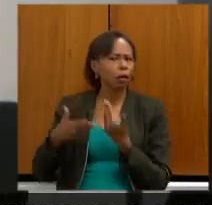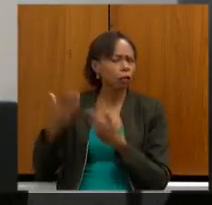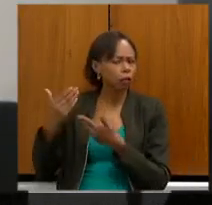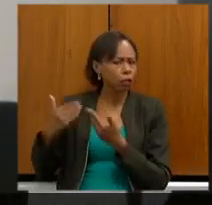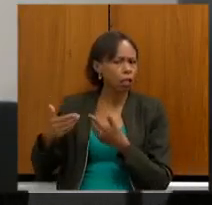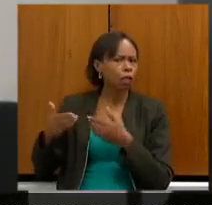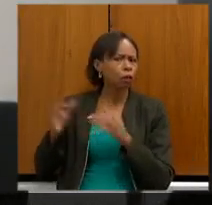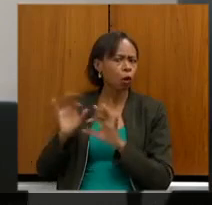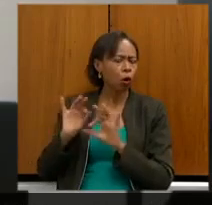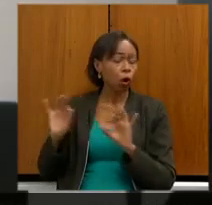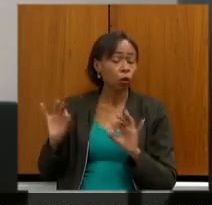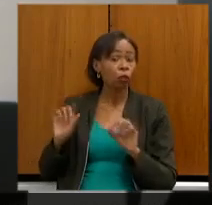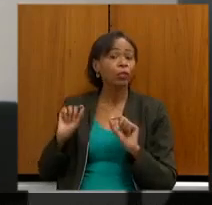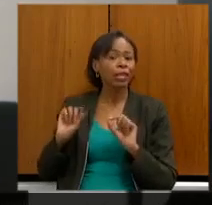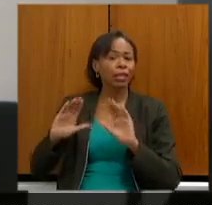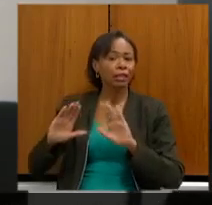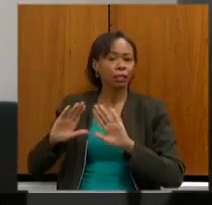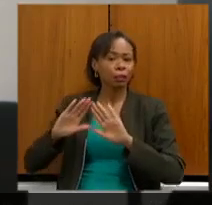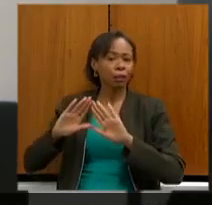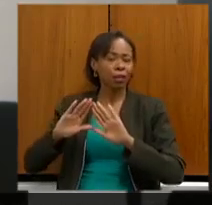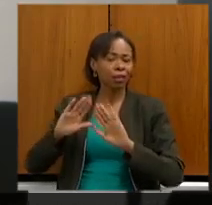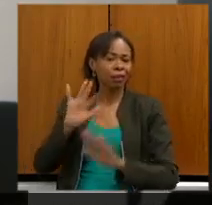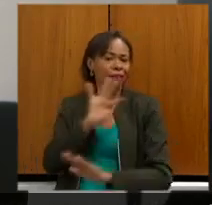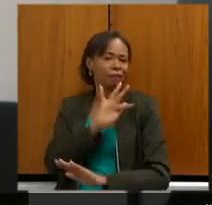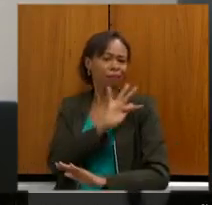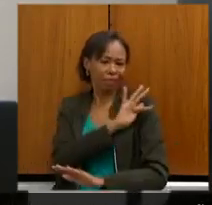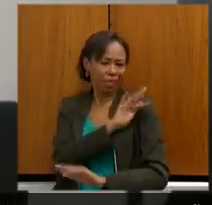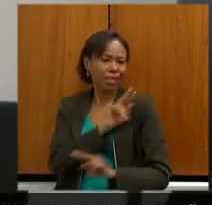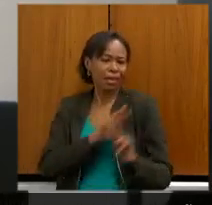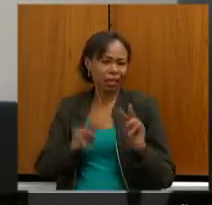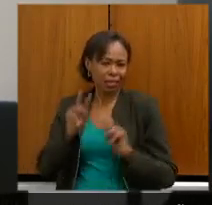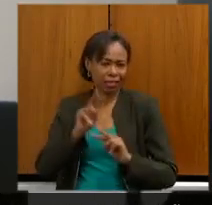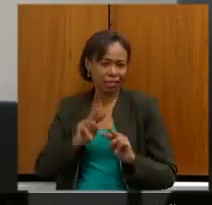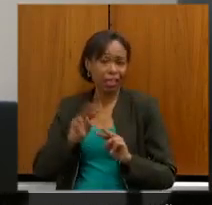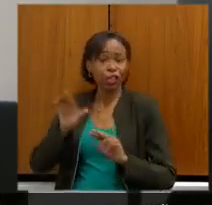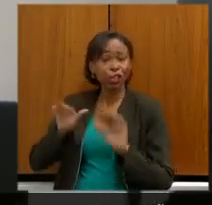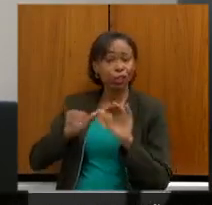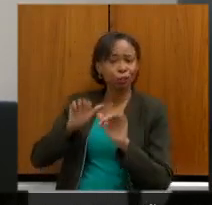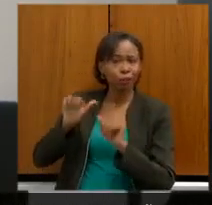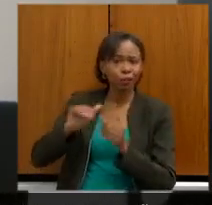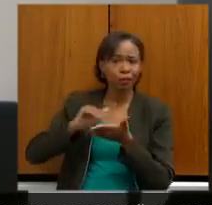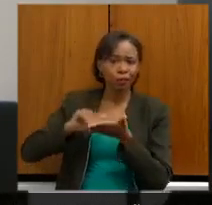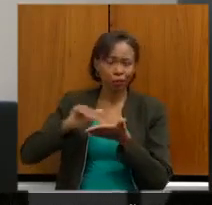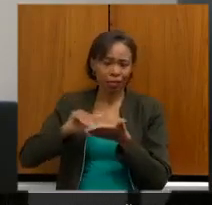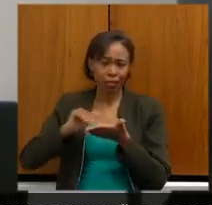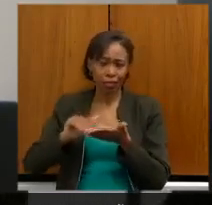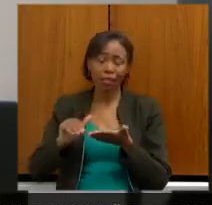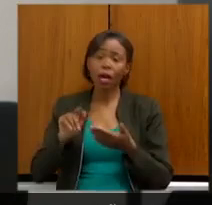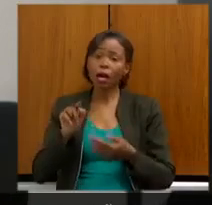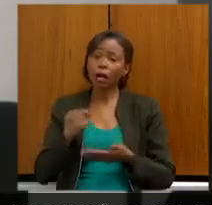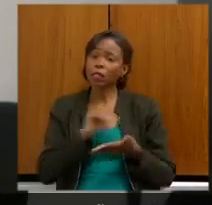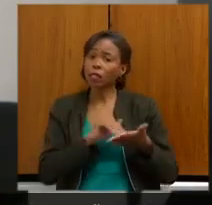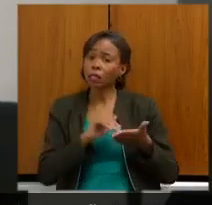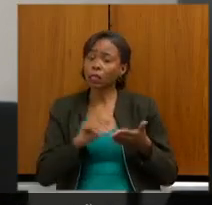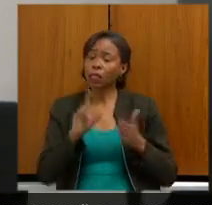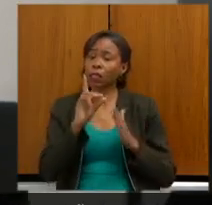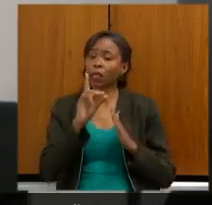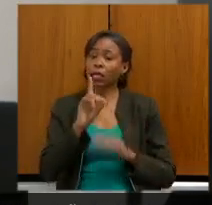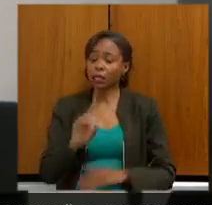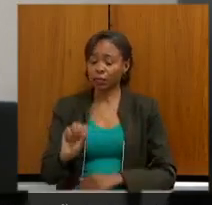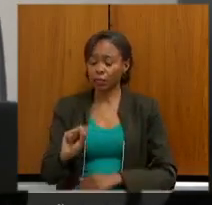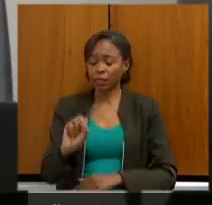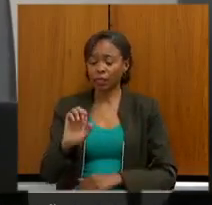na Assembleia fiscaliza é a pegando as secretarias e a secretaria de direitos humanos e cantarias